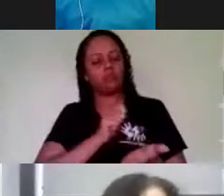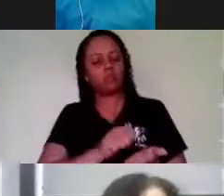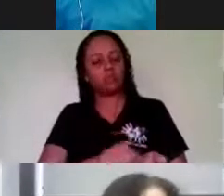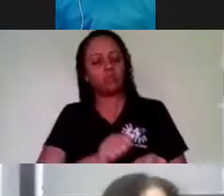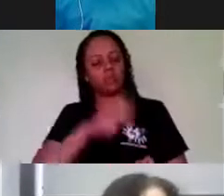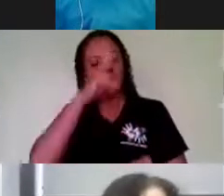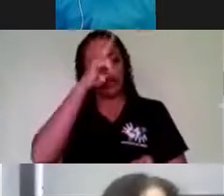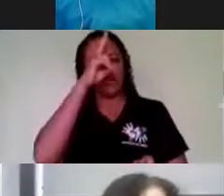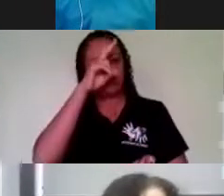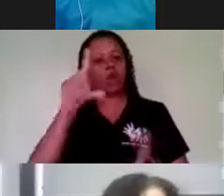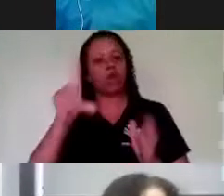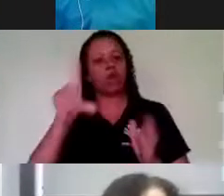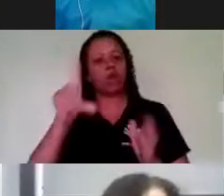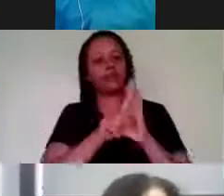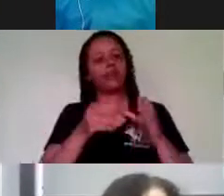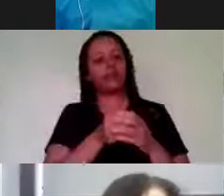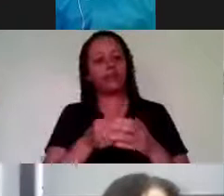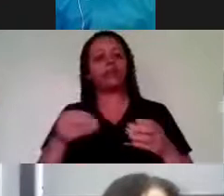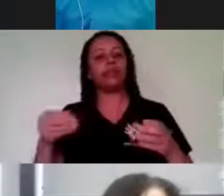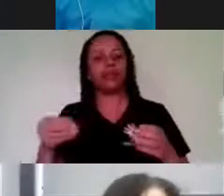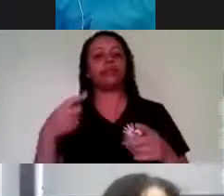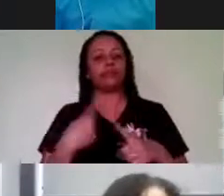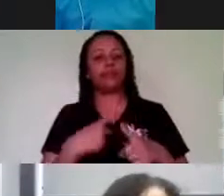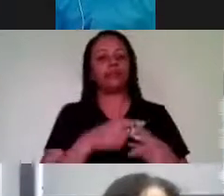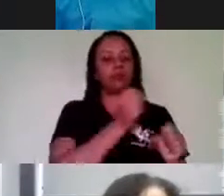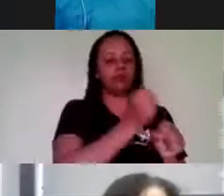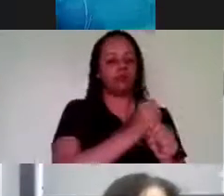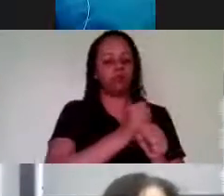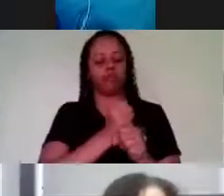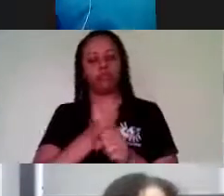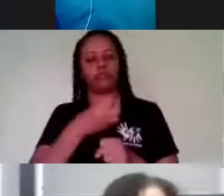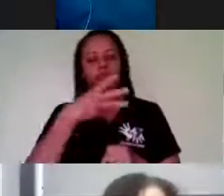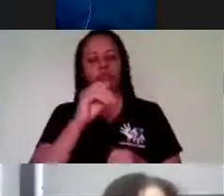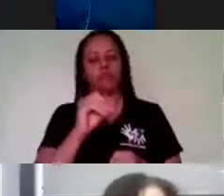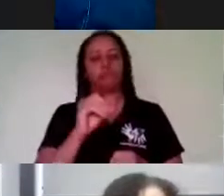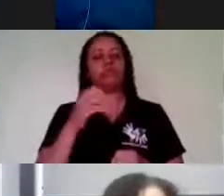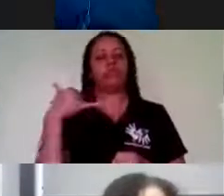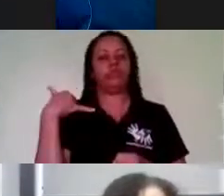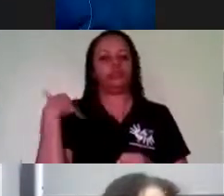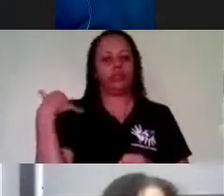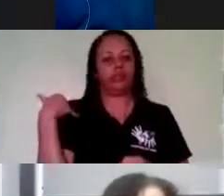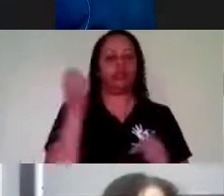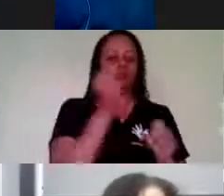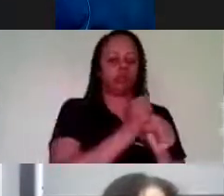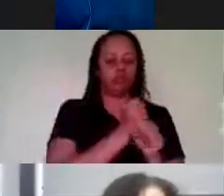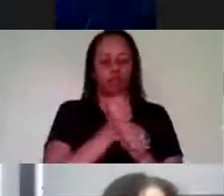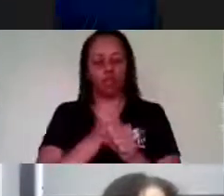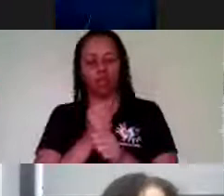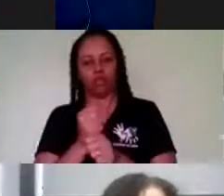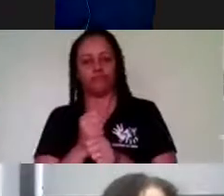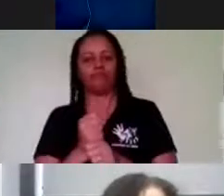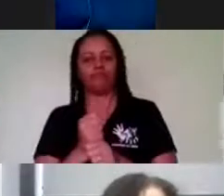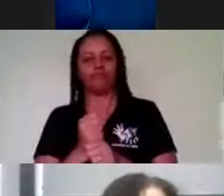Porque ao longo desses 30 anos não foram poucos, né? E bravamente o movimento de pessoas com deficiência